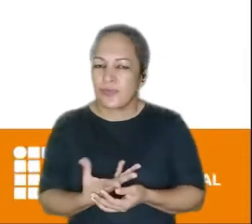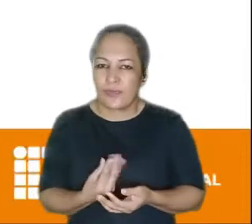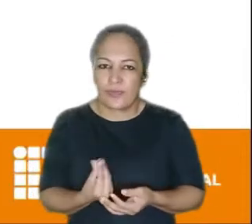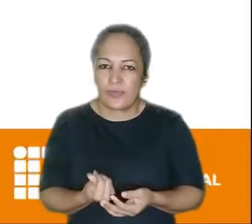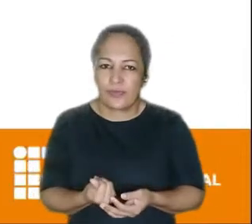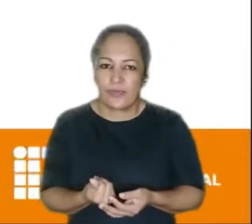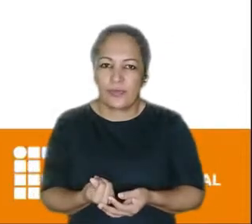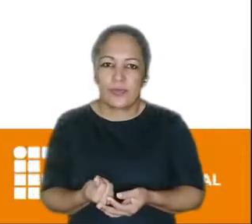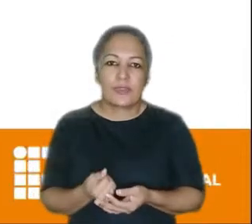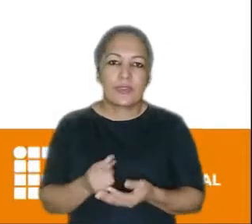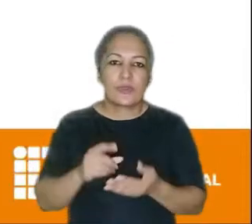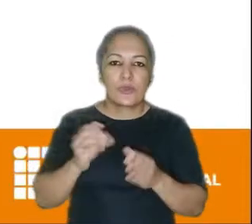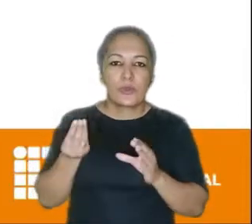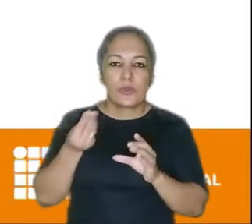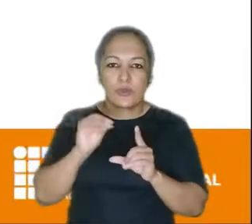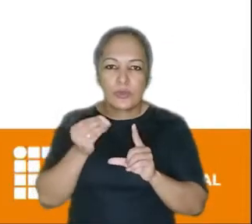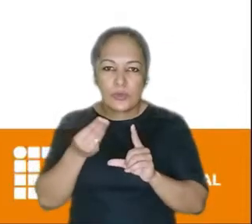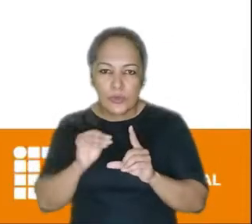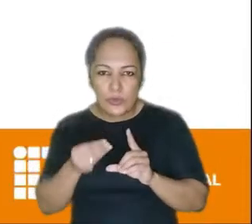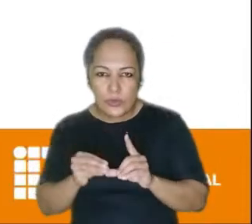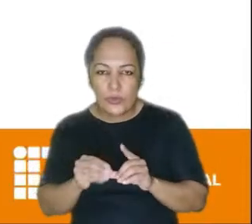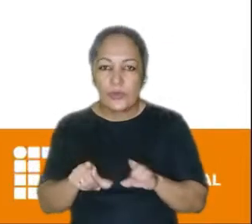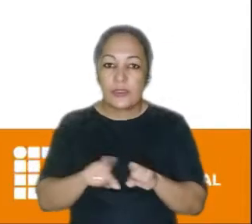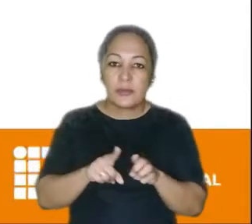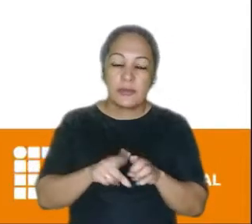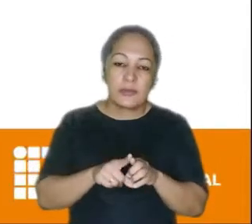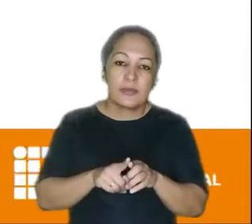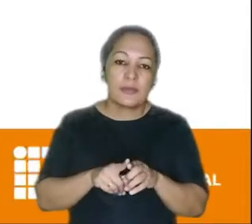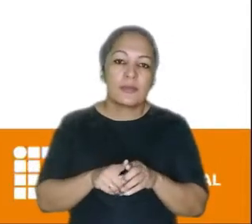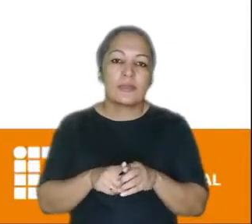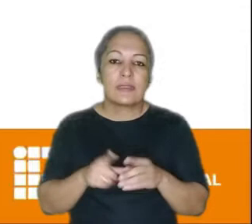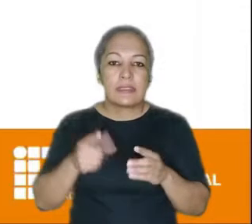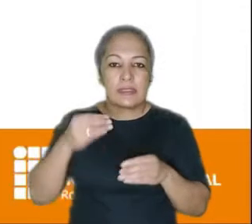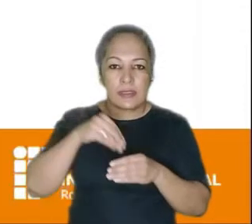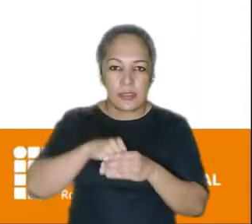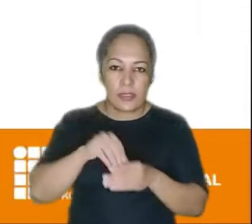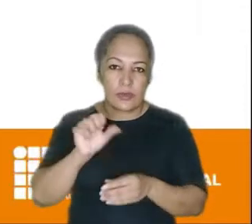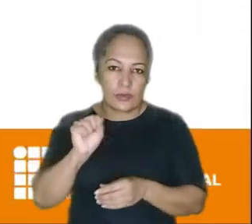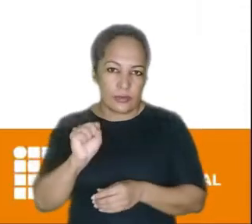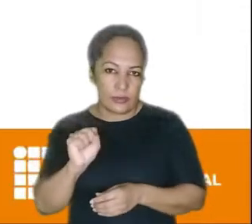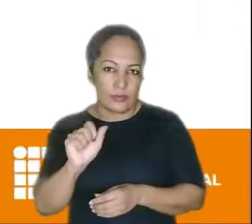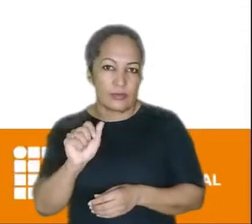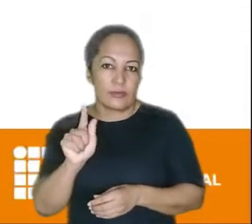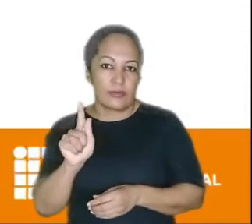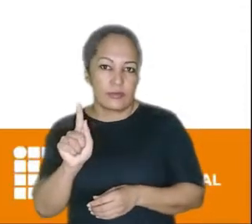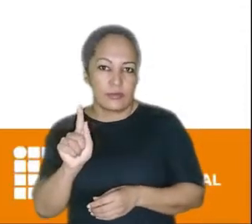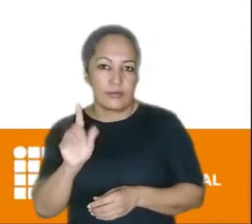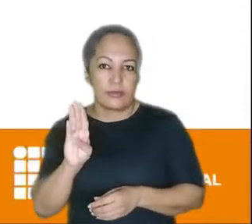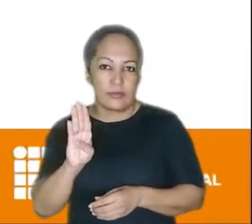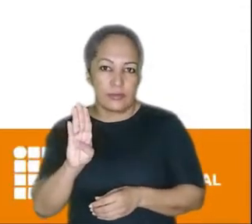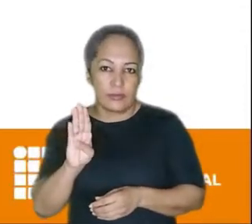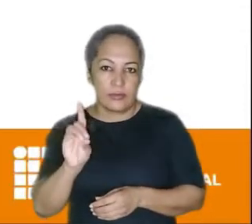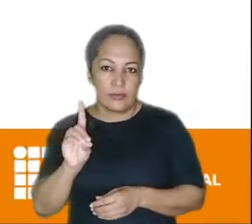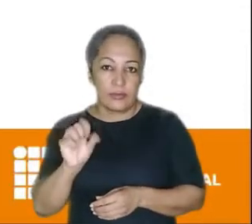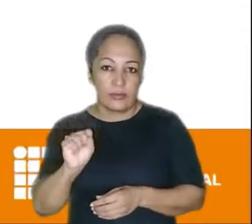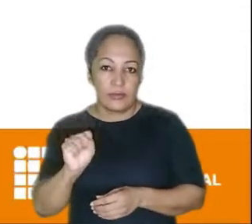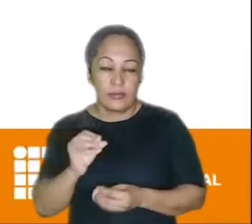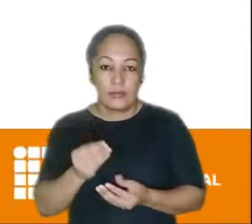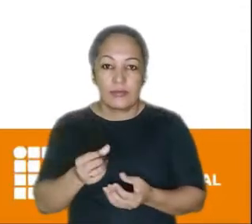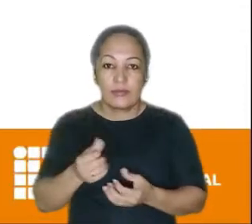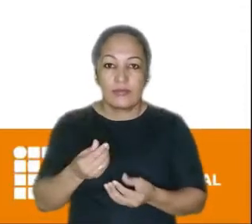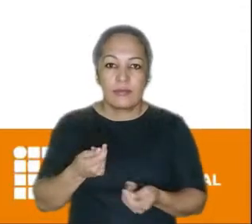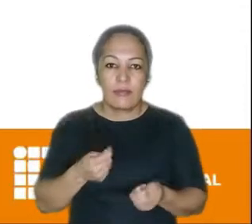subaplicações, vamos colocar assim, ou subtarefas dentro do SGBD que ajudam a gerenciar